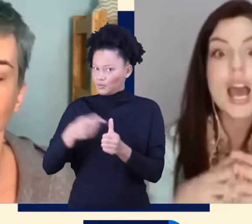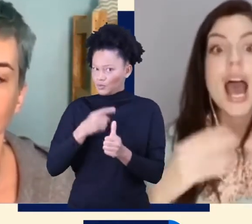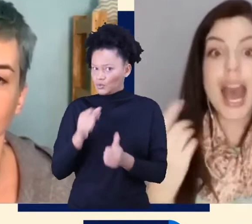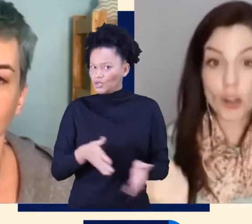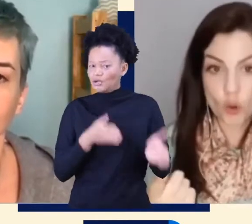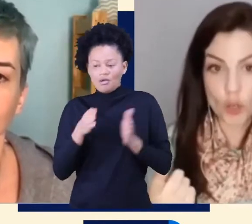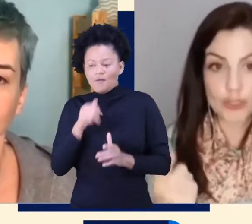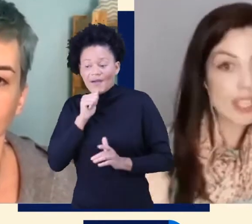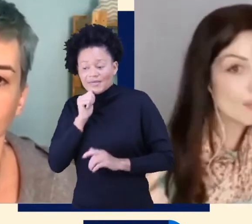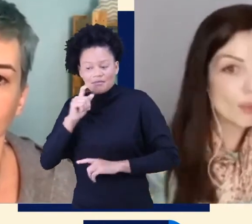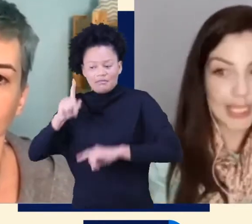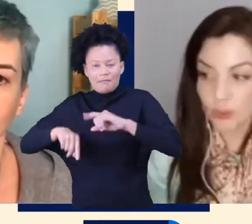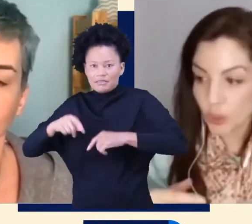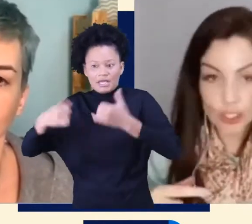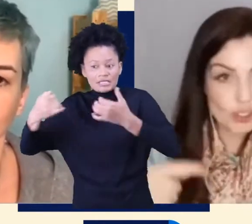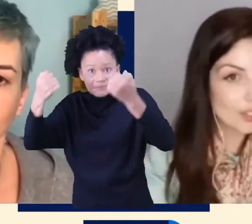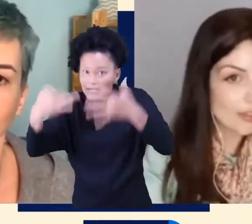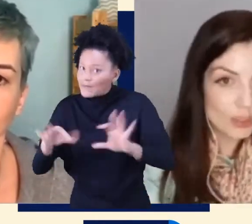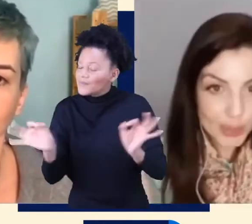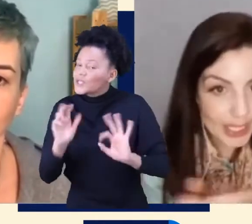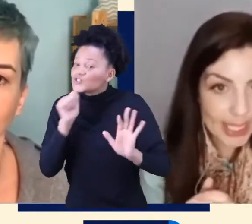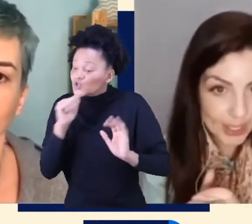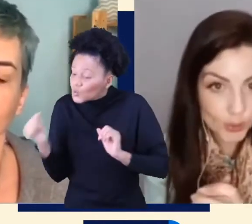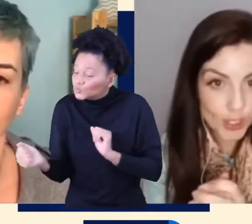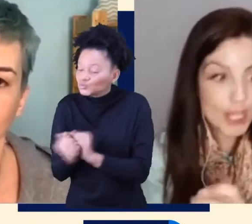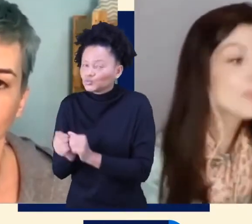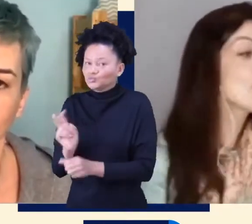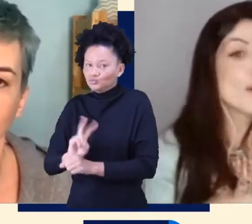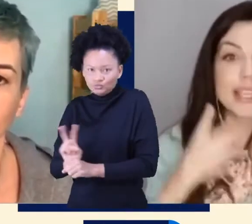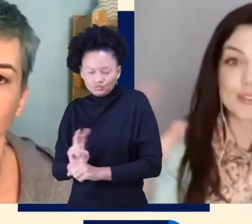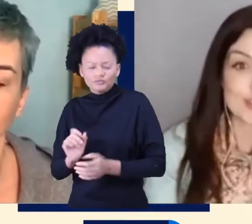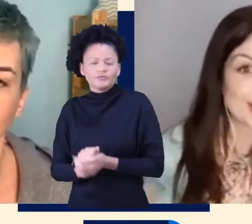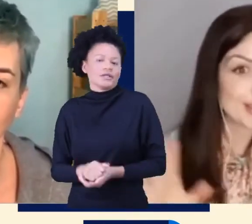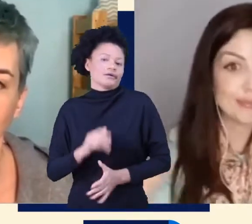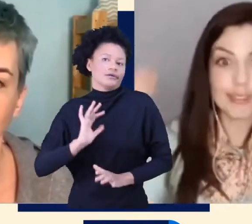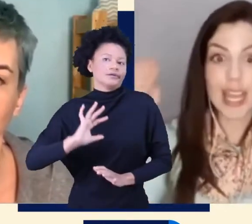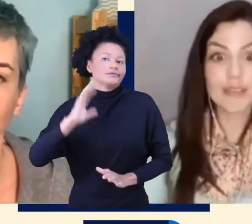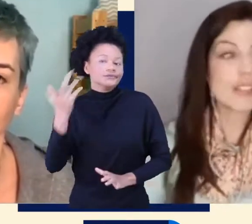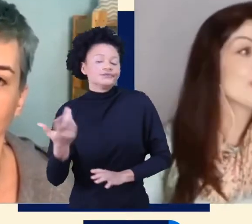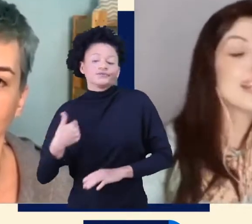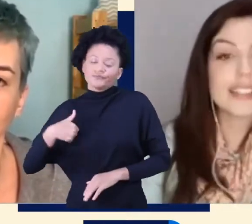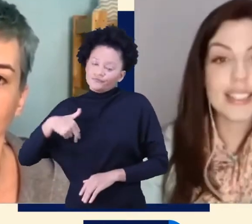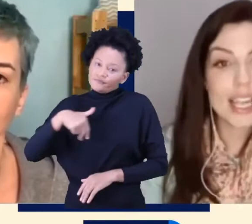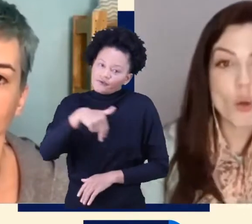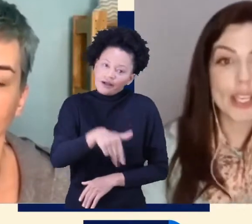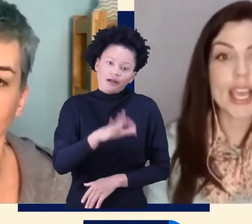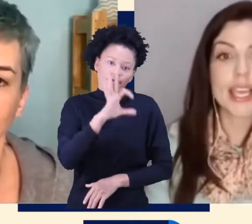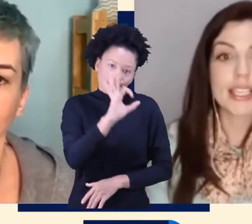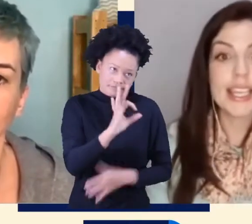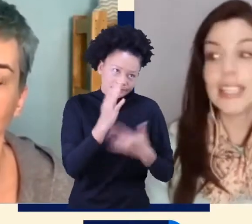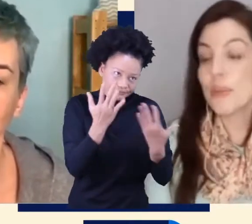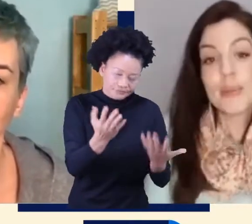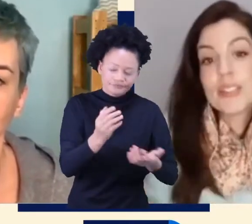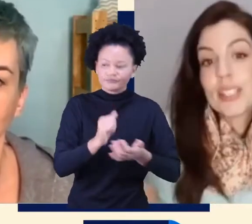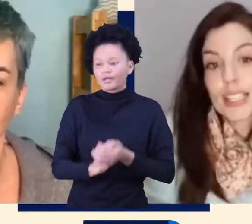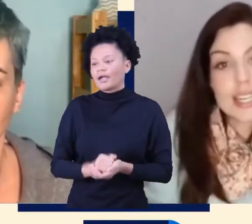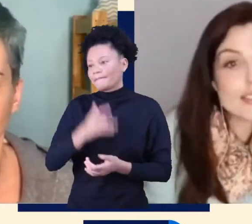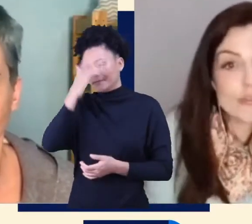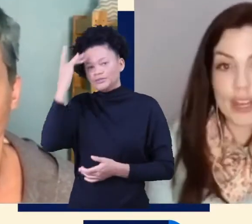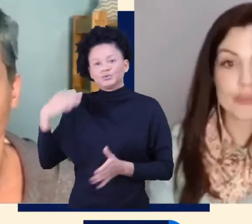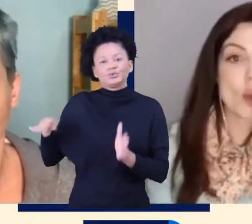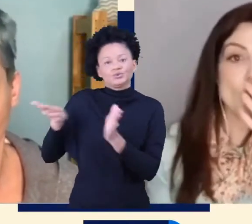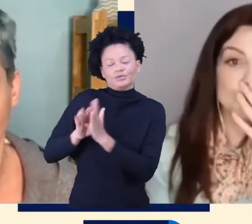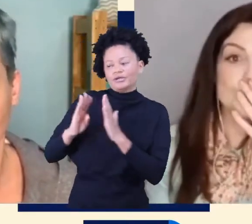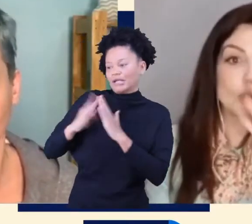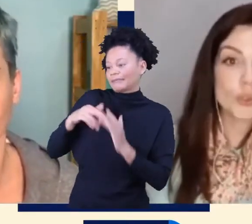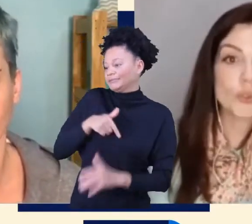ainda. Agora, tem momentos, gente, que você vai no banheiro, tem momentos que, né, você vai atender alguém, tem momentos que a criança